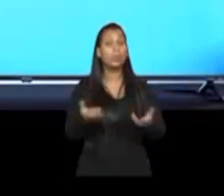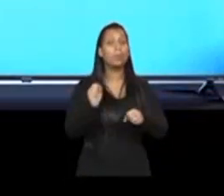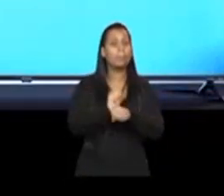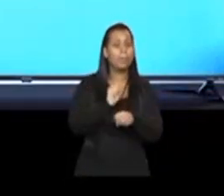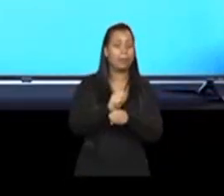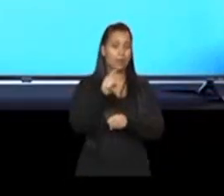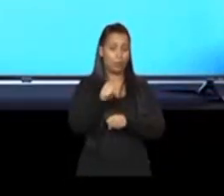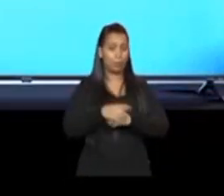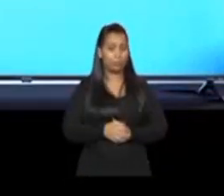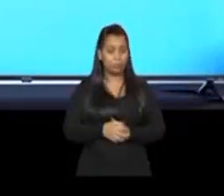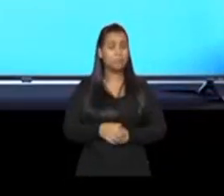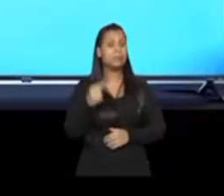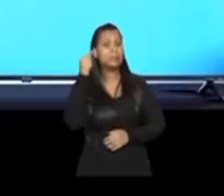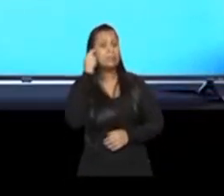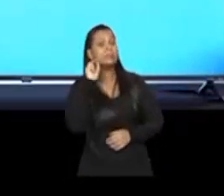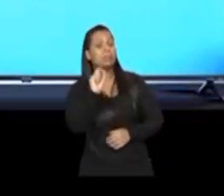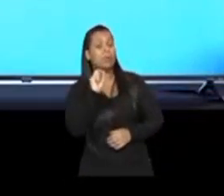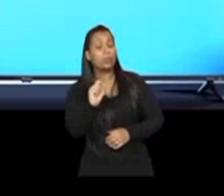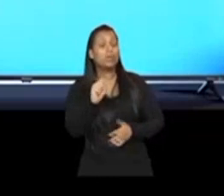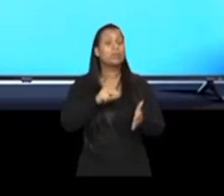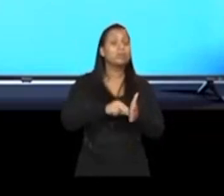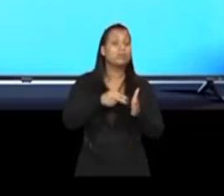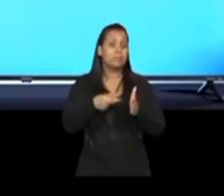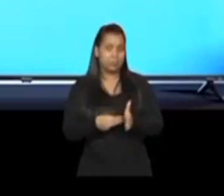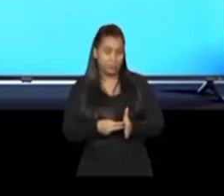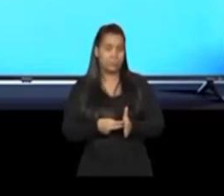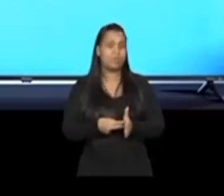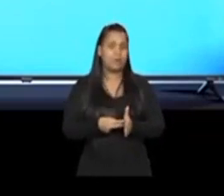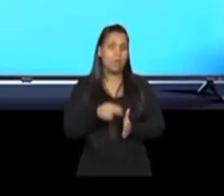com vocês e pensar no significado da porcentagem.